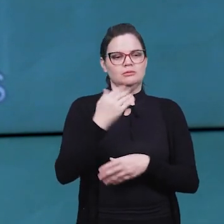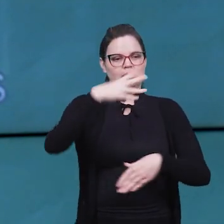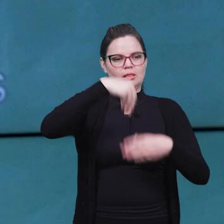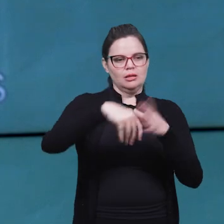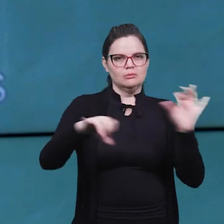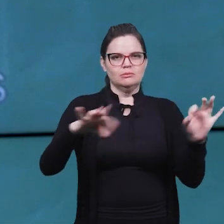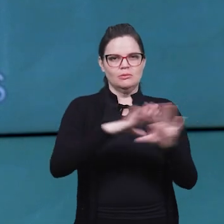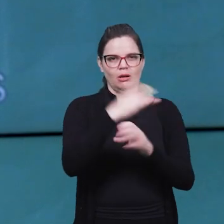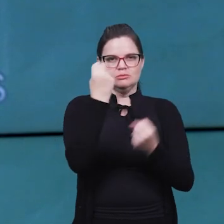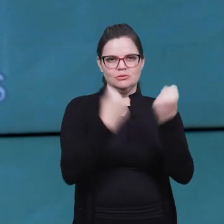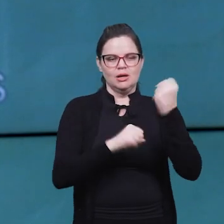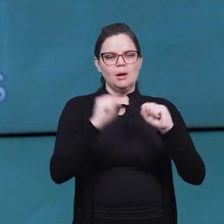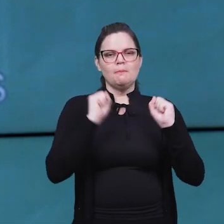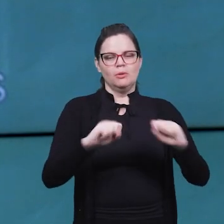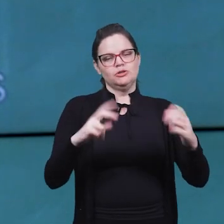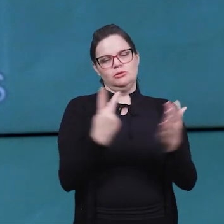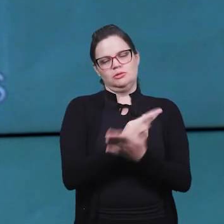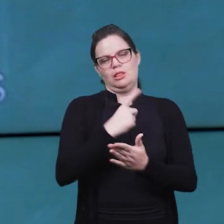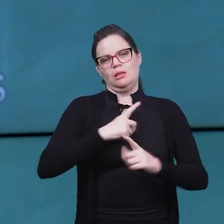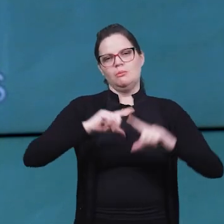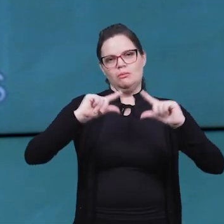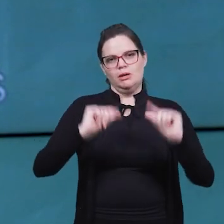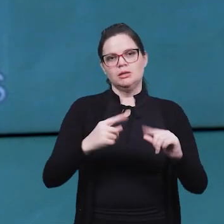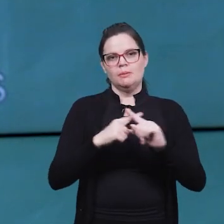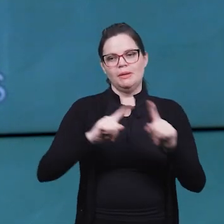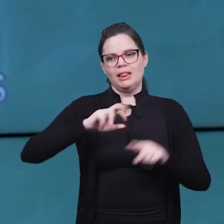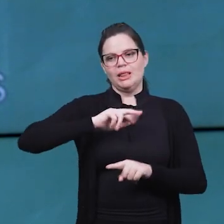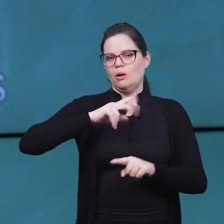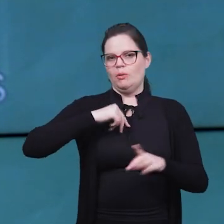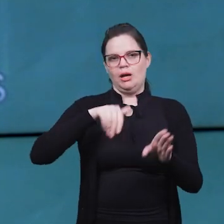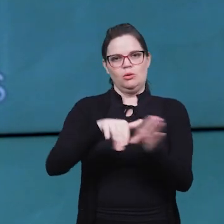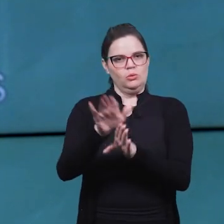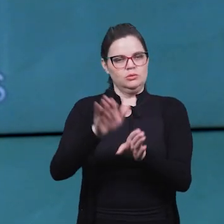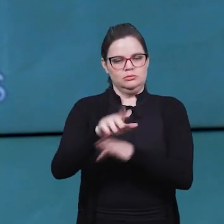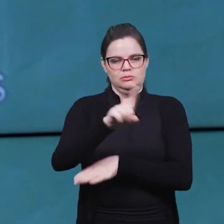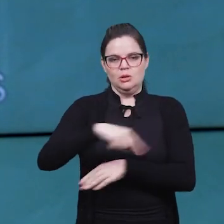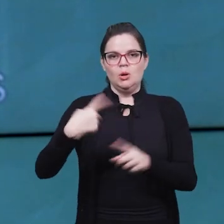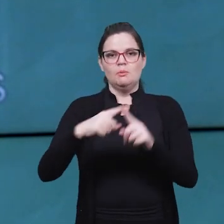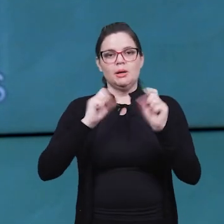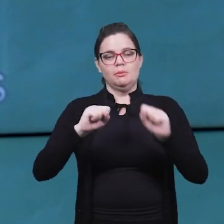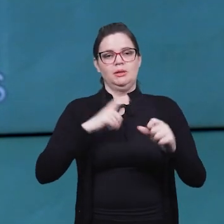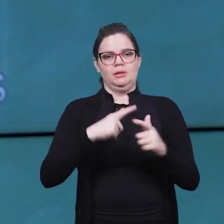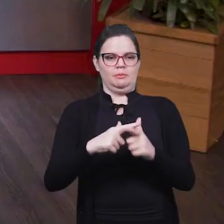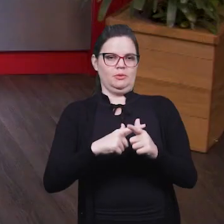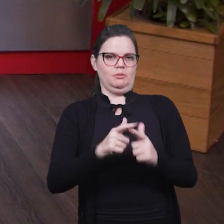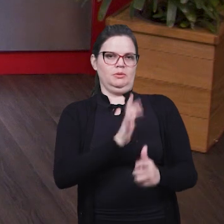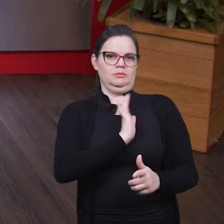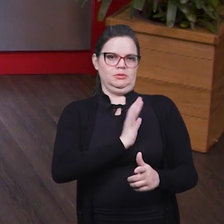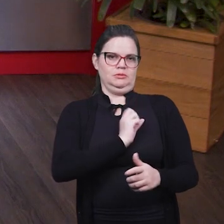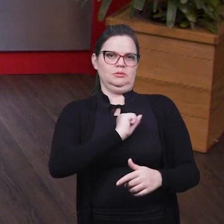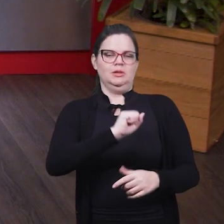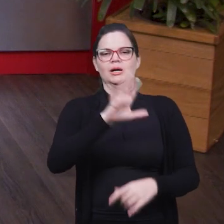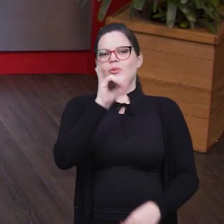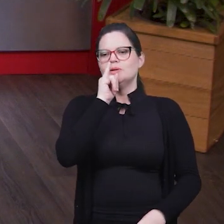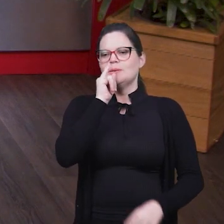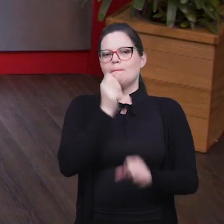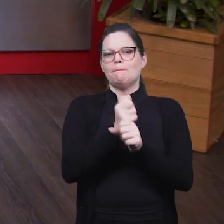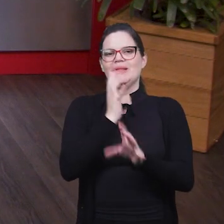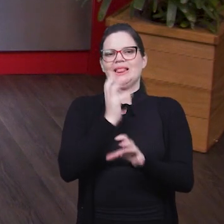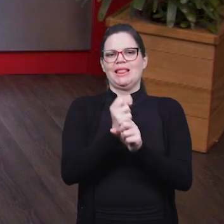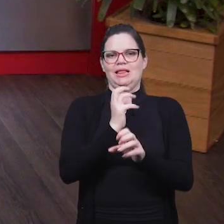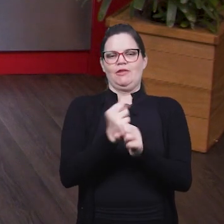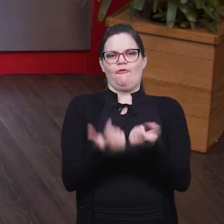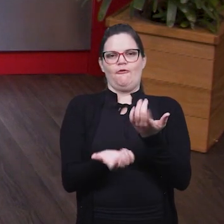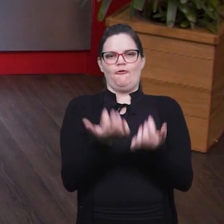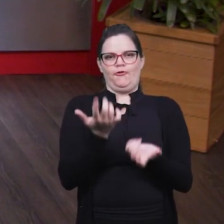são recomendáveis do ponto de vista de saúde geral e cardiovascular. Uma batata frita, por exemplo, que